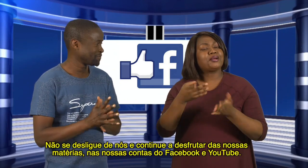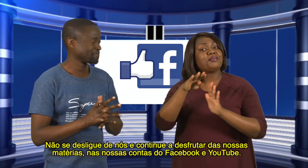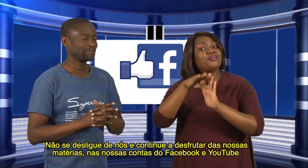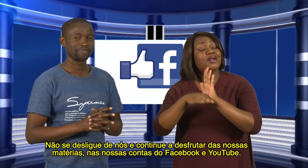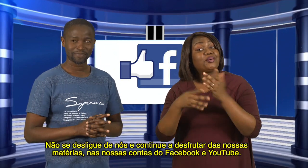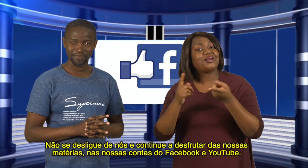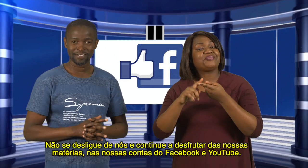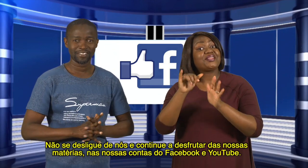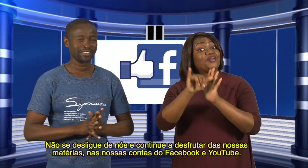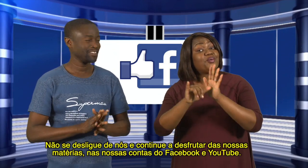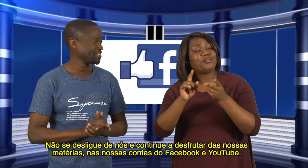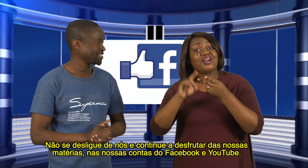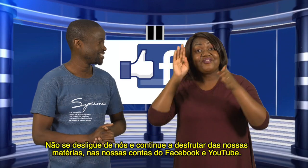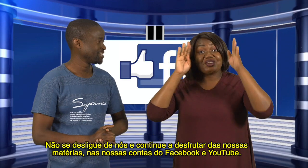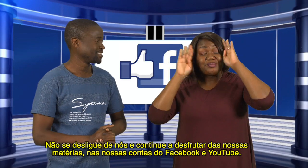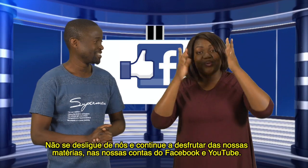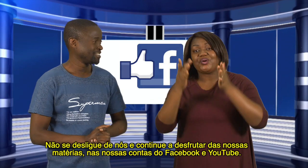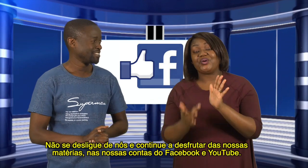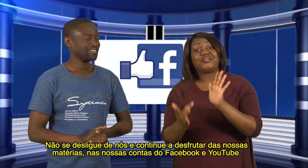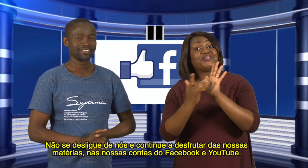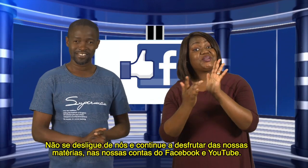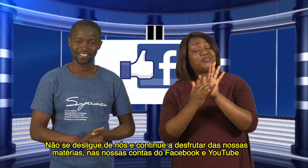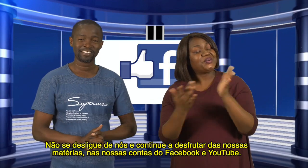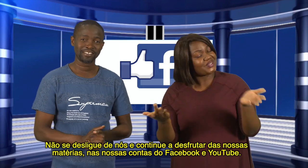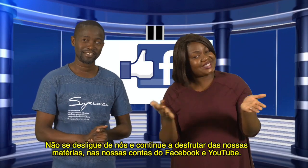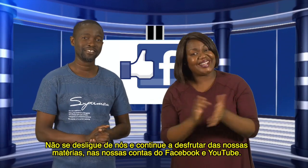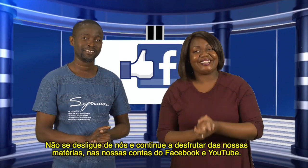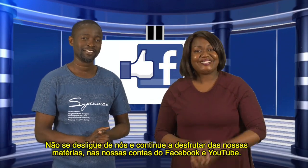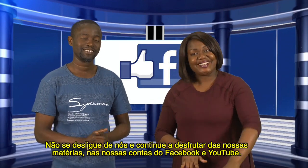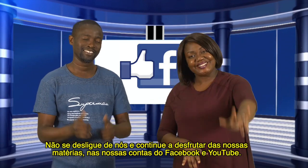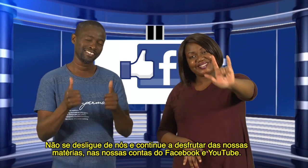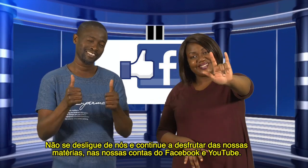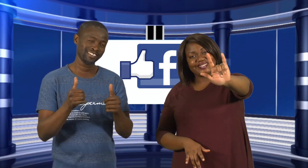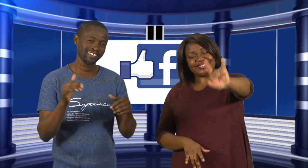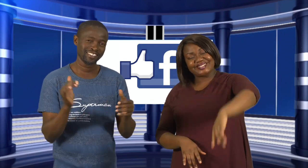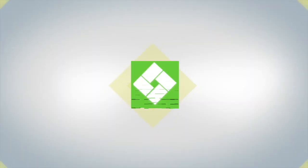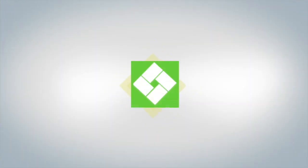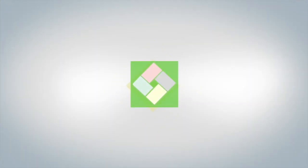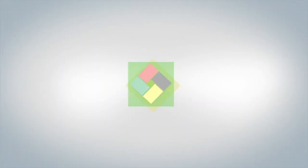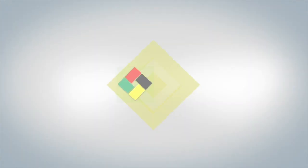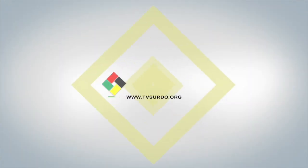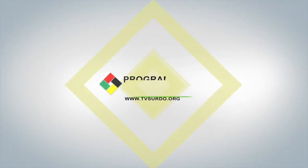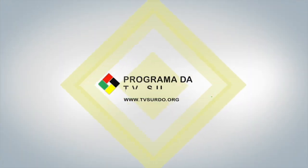e continue a desfrutar das nossas matérias Nas nossas contas do Facebook e Youtube